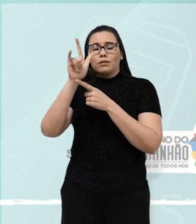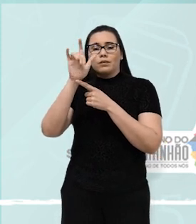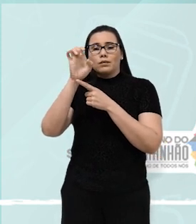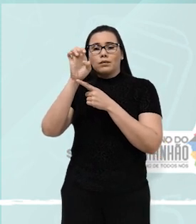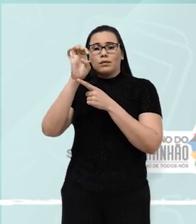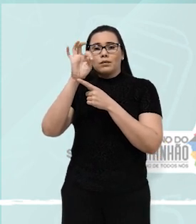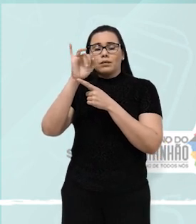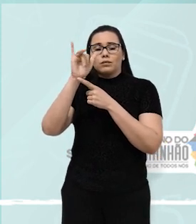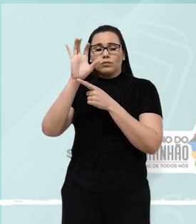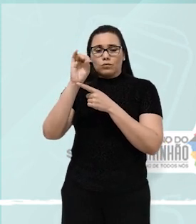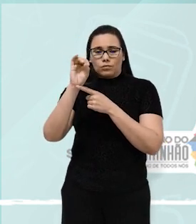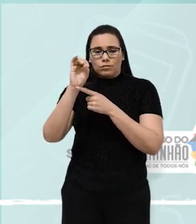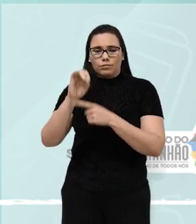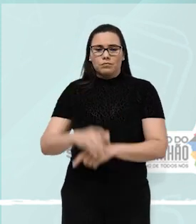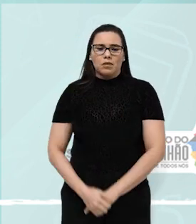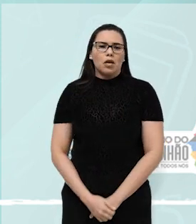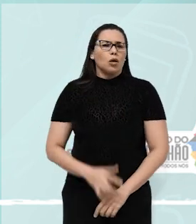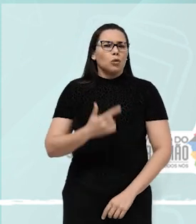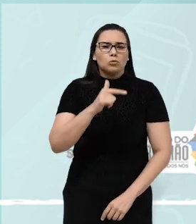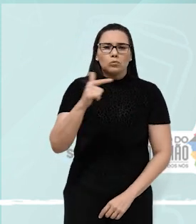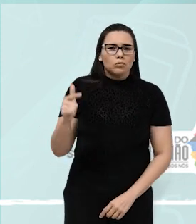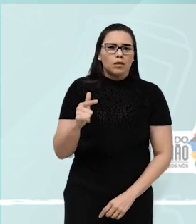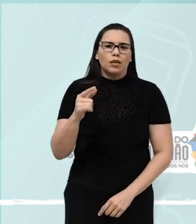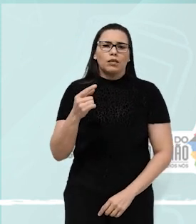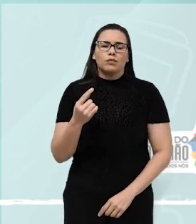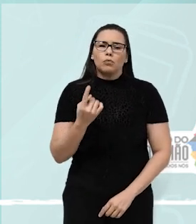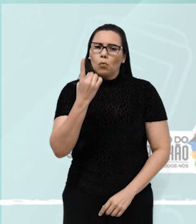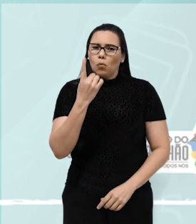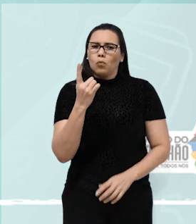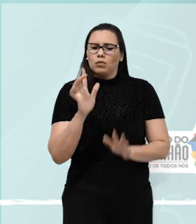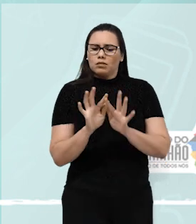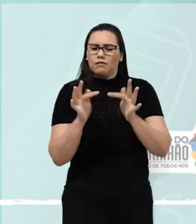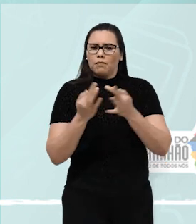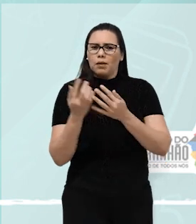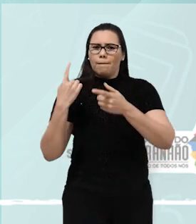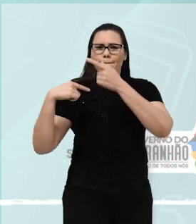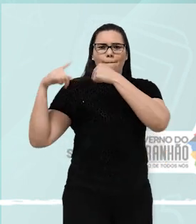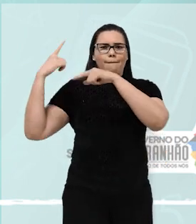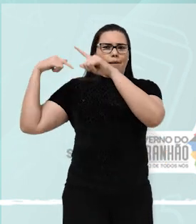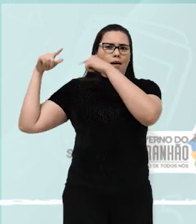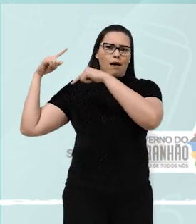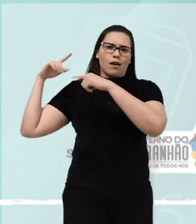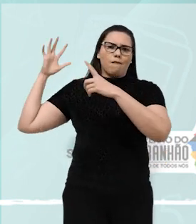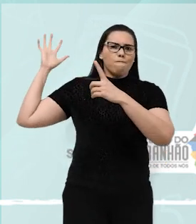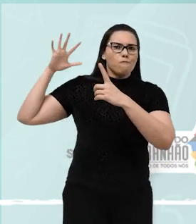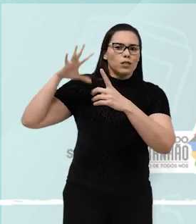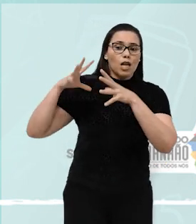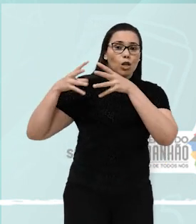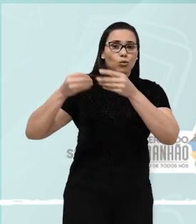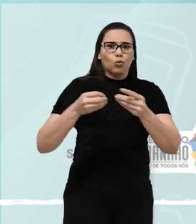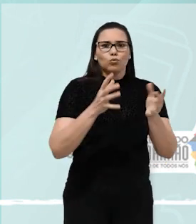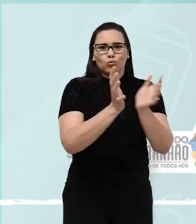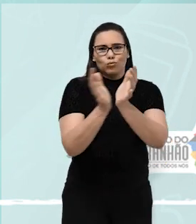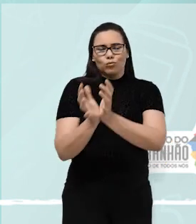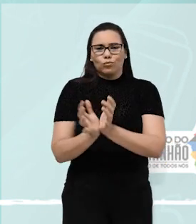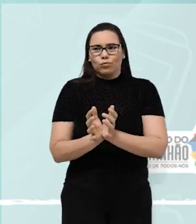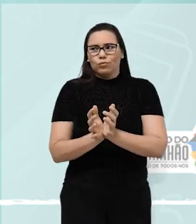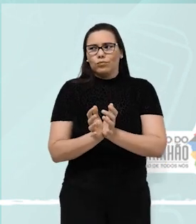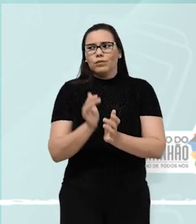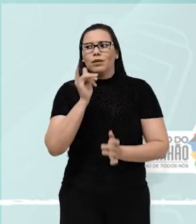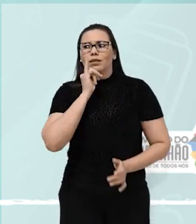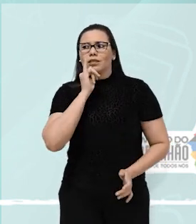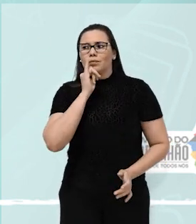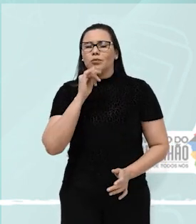ancestral comum, mais recente, de todos os membros do grupo. Por exemplo, se eu tiver um grupo formado